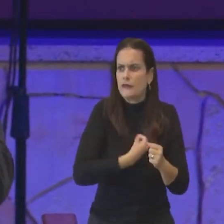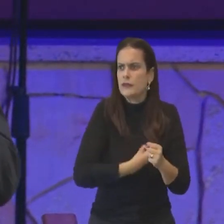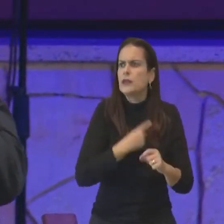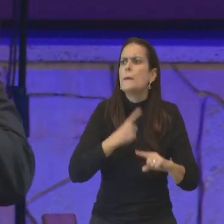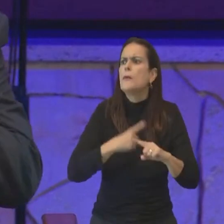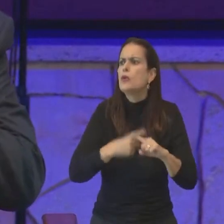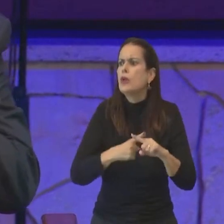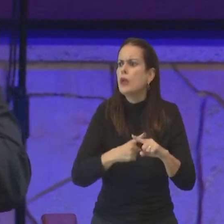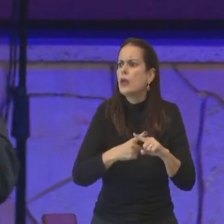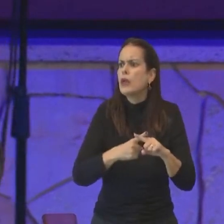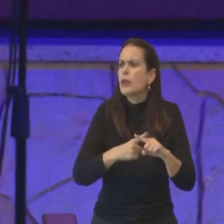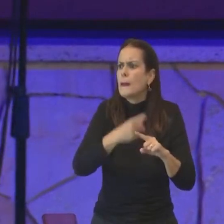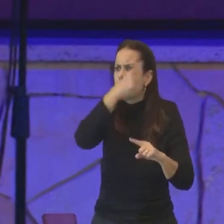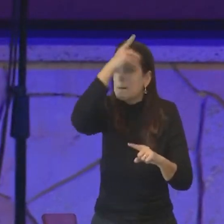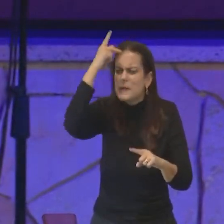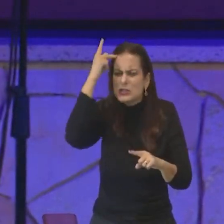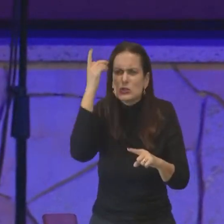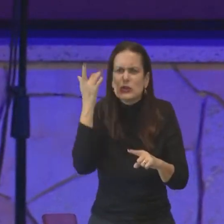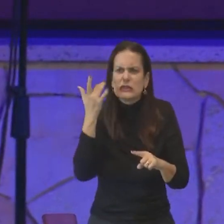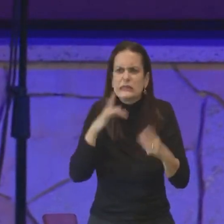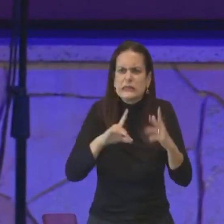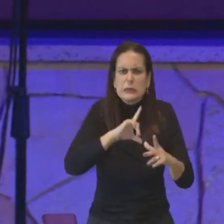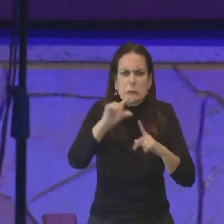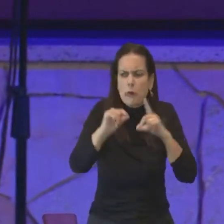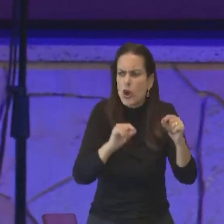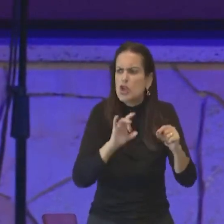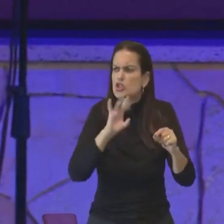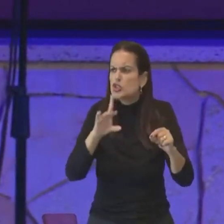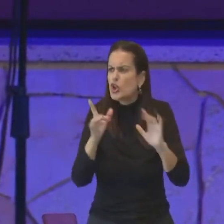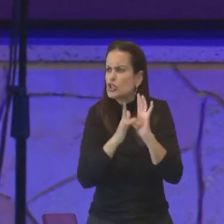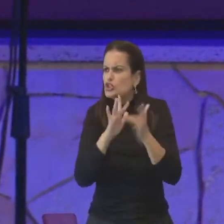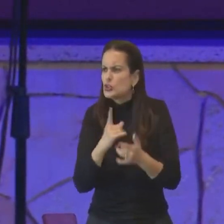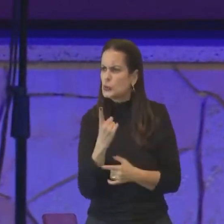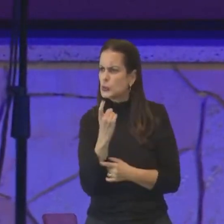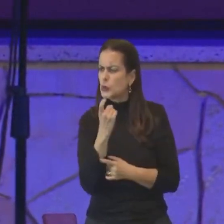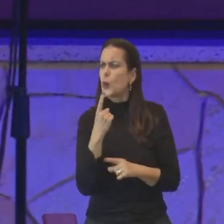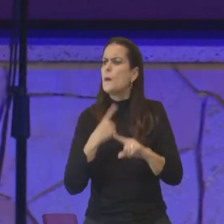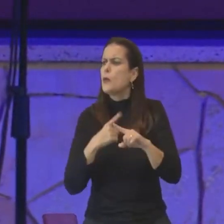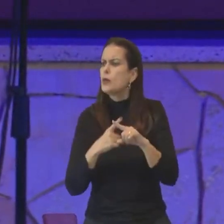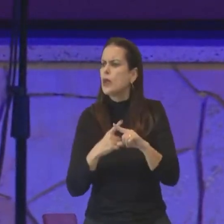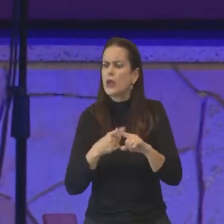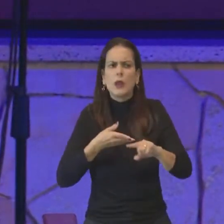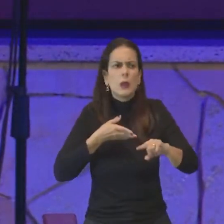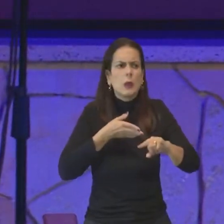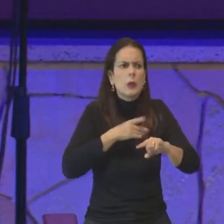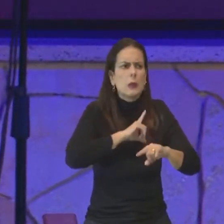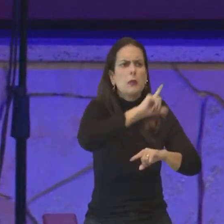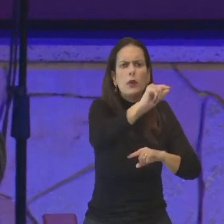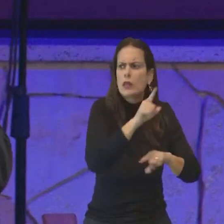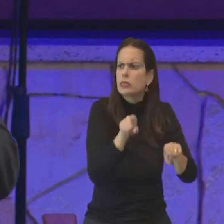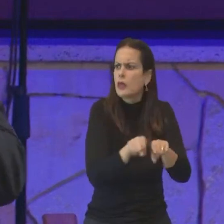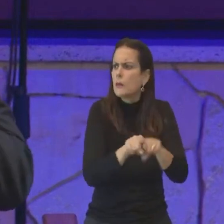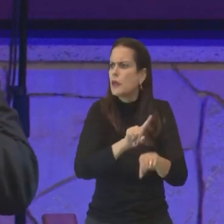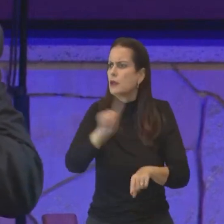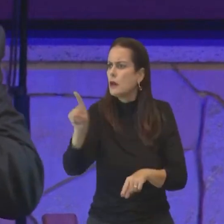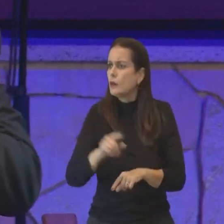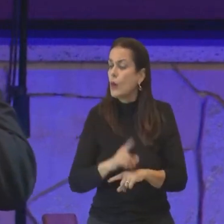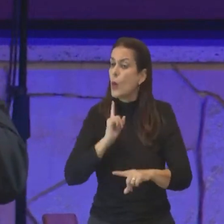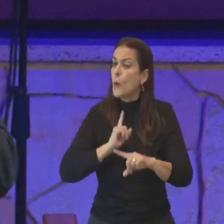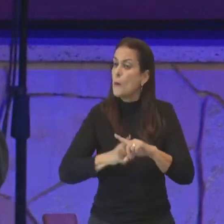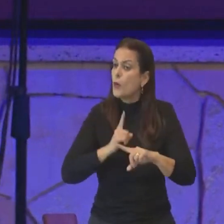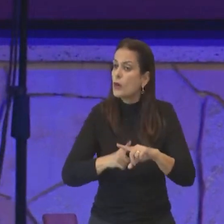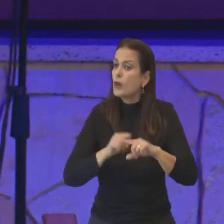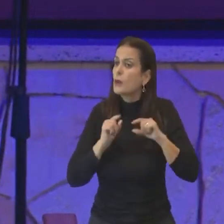queriam matá-la tinham ido embora, estava ali somente Jesus. Por que ela não foi embora? Porque